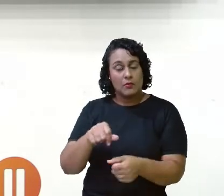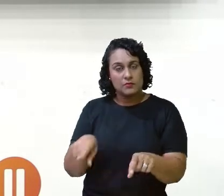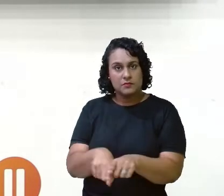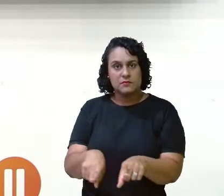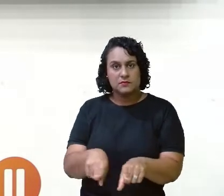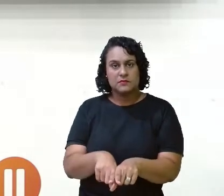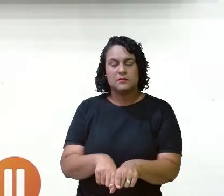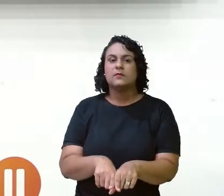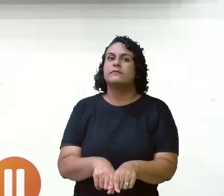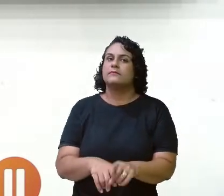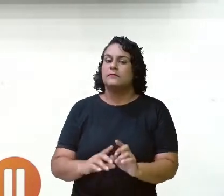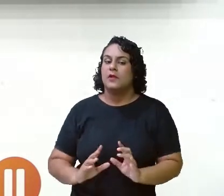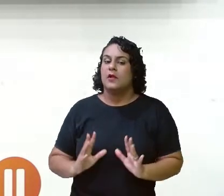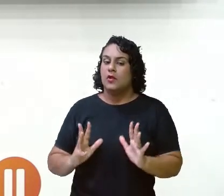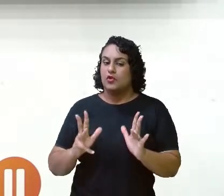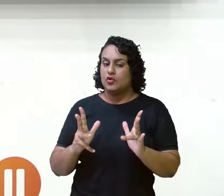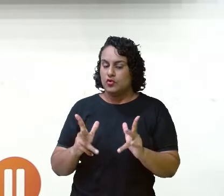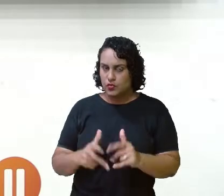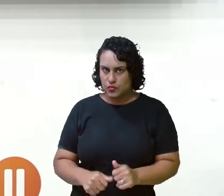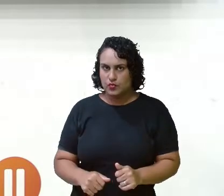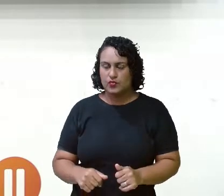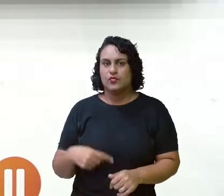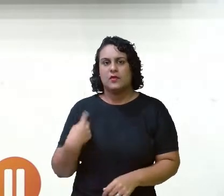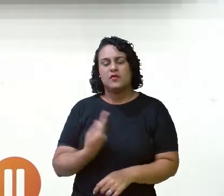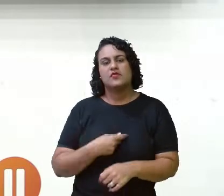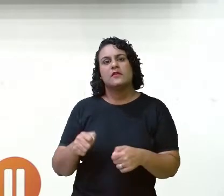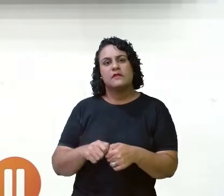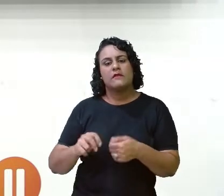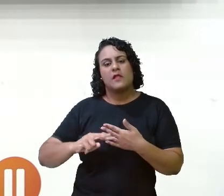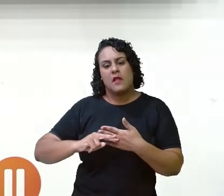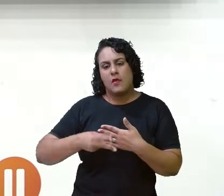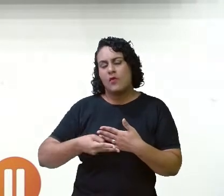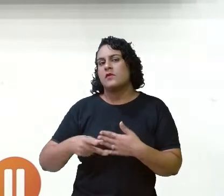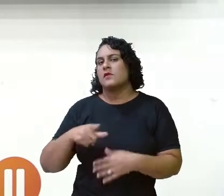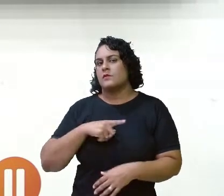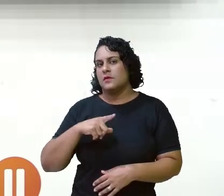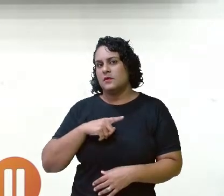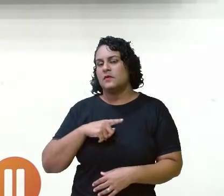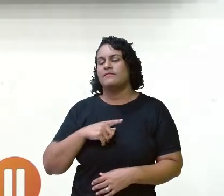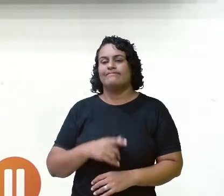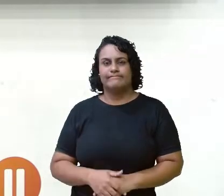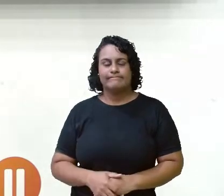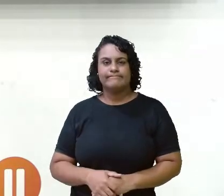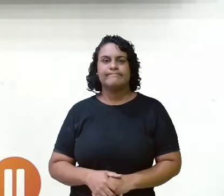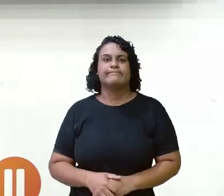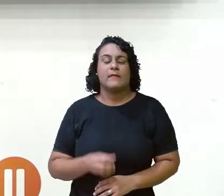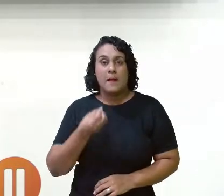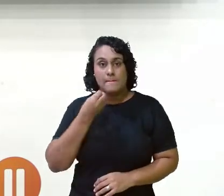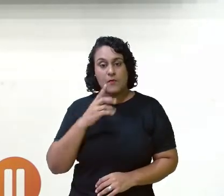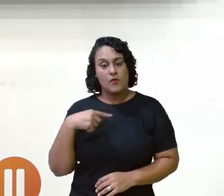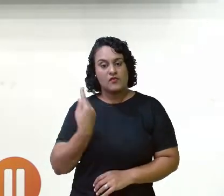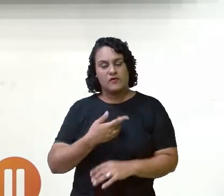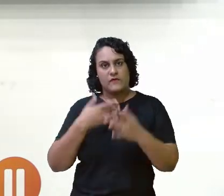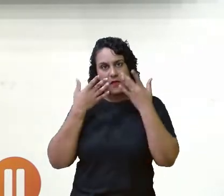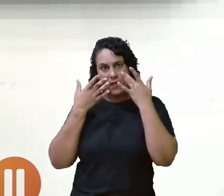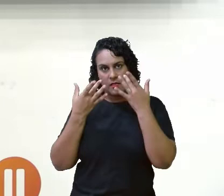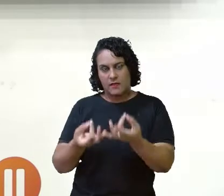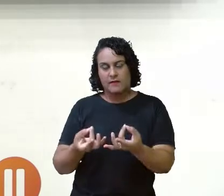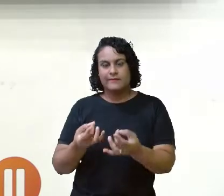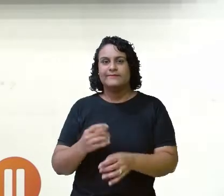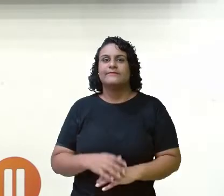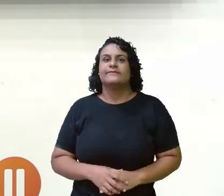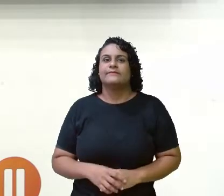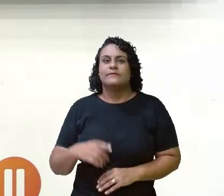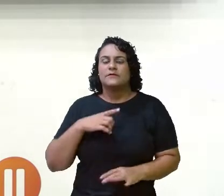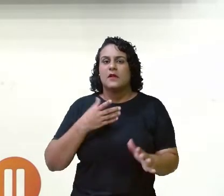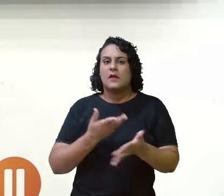ano, tudo que a gente faz tem uma consequência no meio ambiente, tá? É bom a gente ficar atento a isso. E aqui a gente